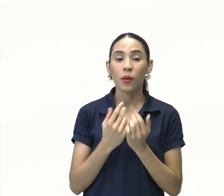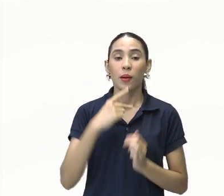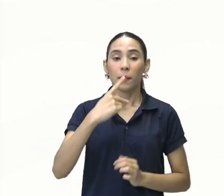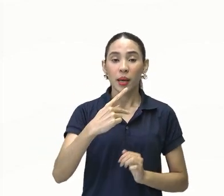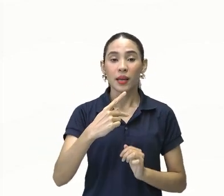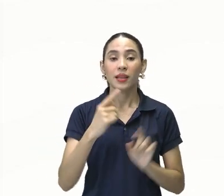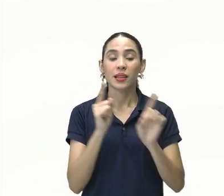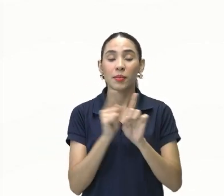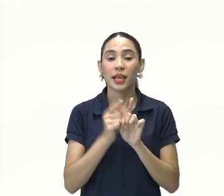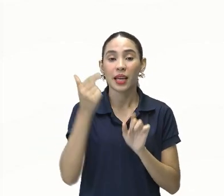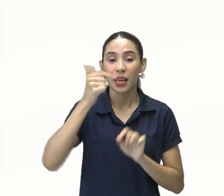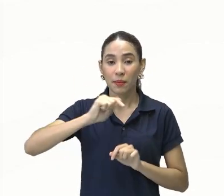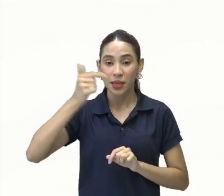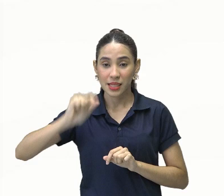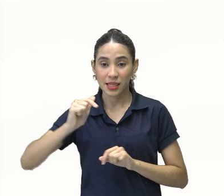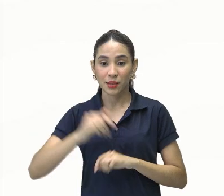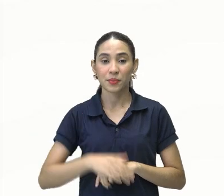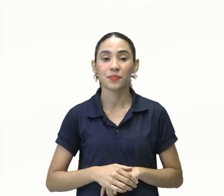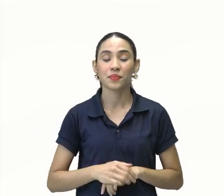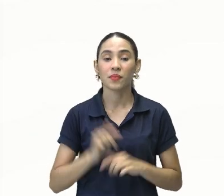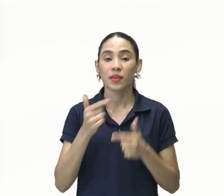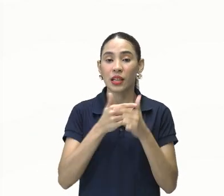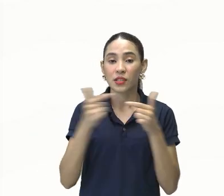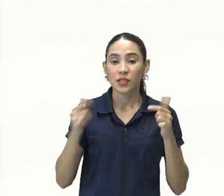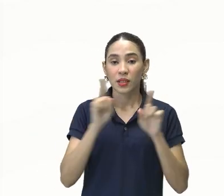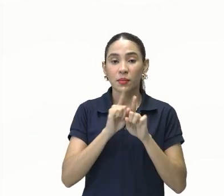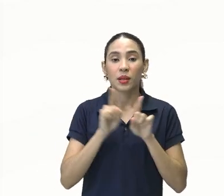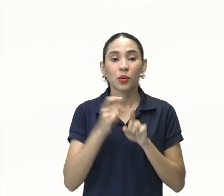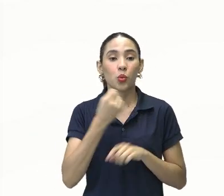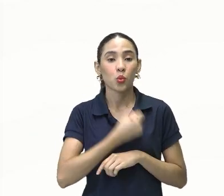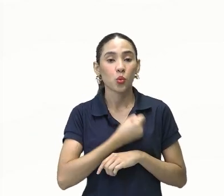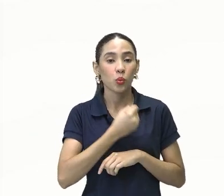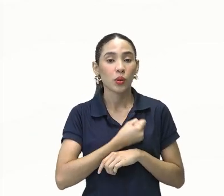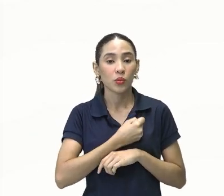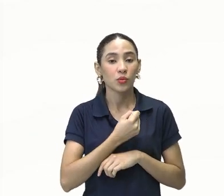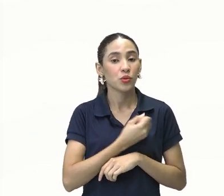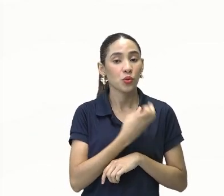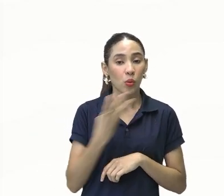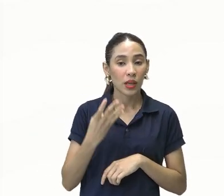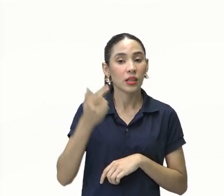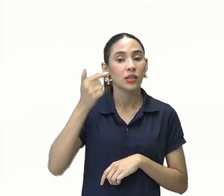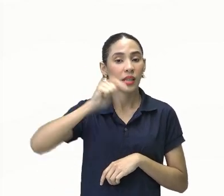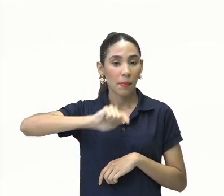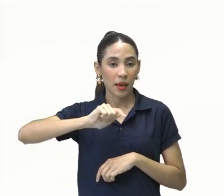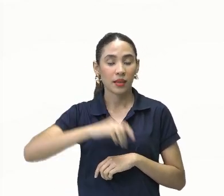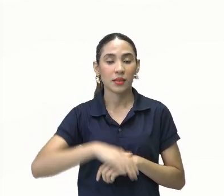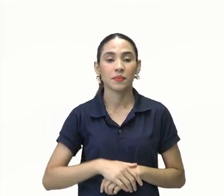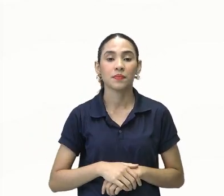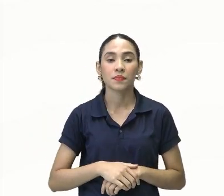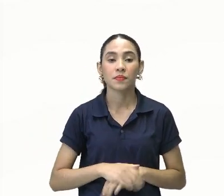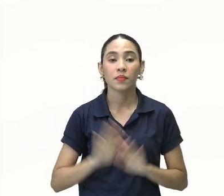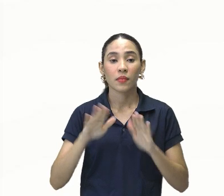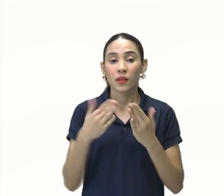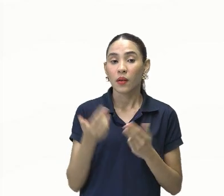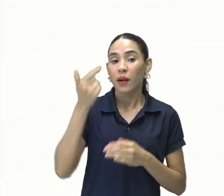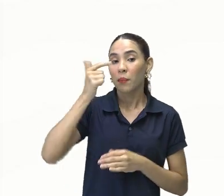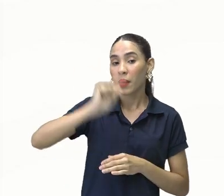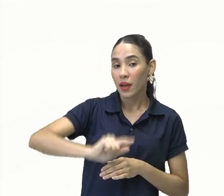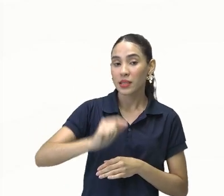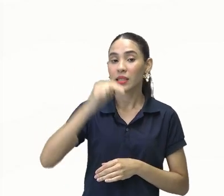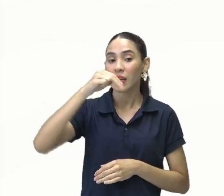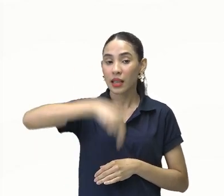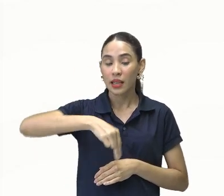permutação com repetição, dividindo pelo número de vezes que se repetem. Como eles se repetem